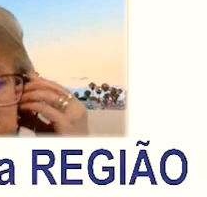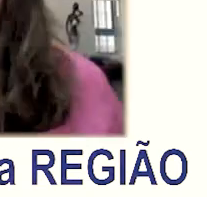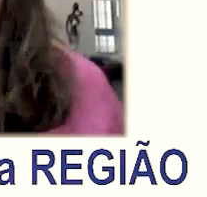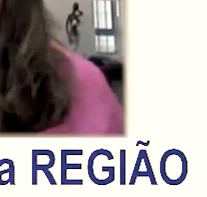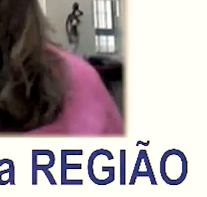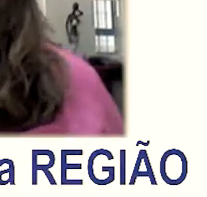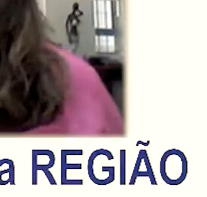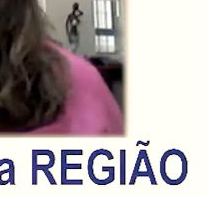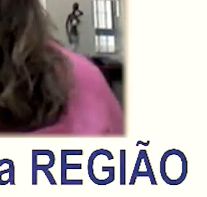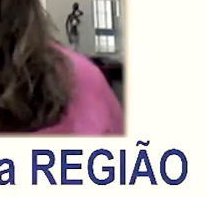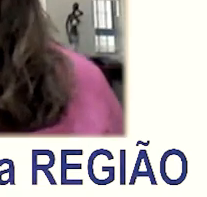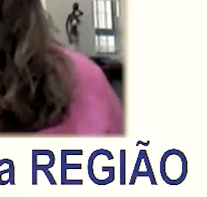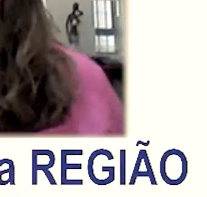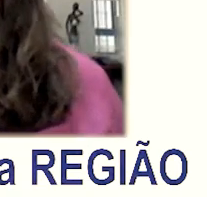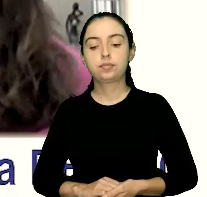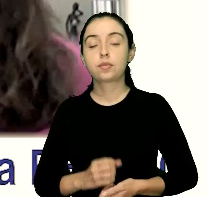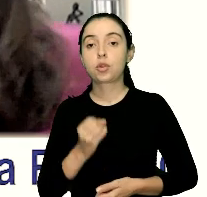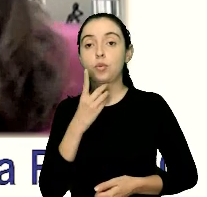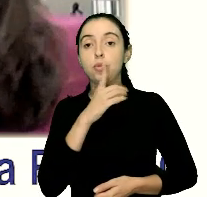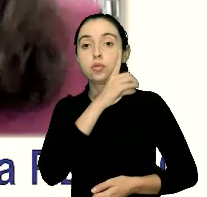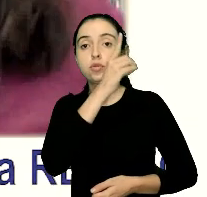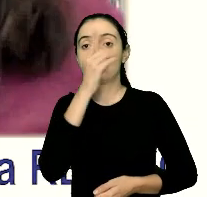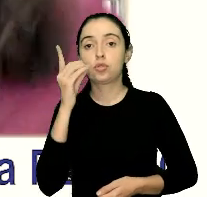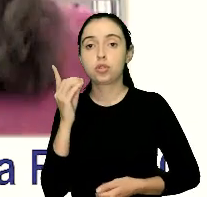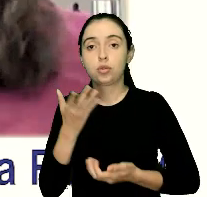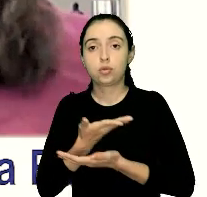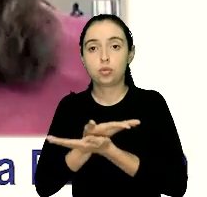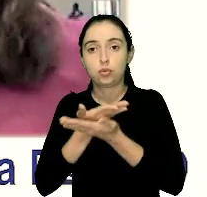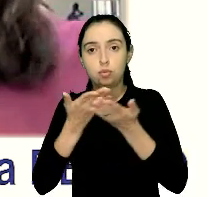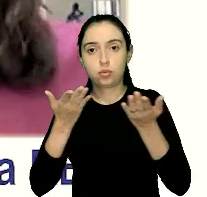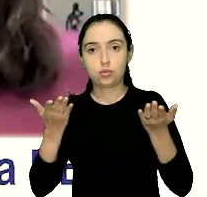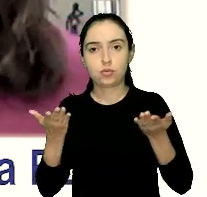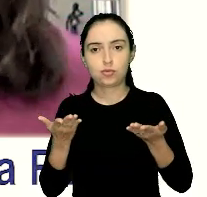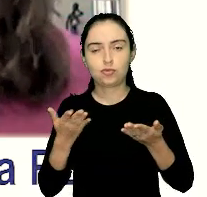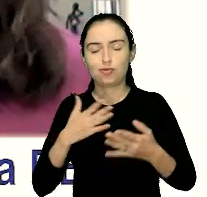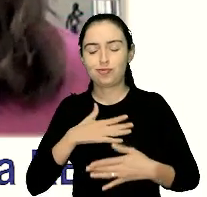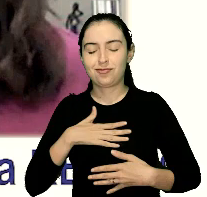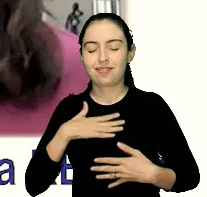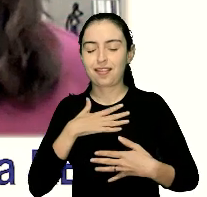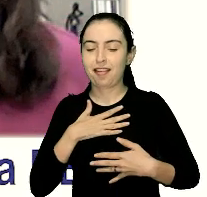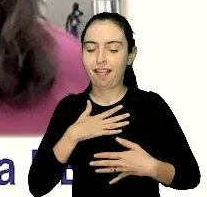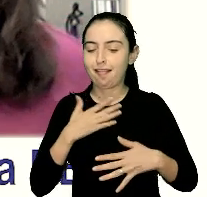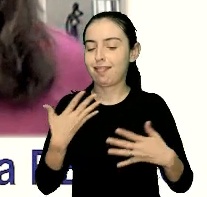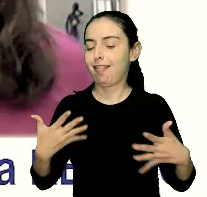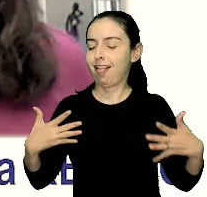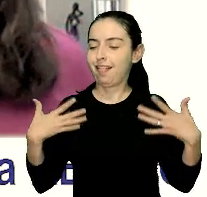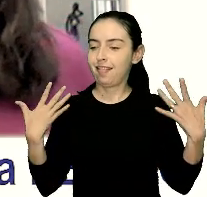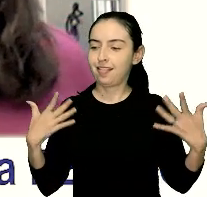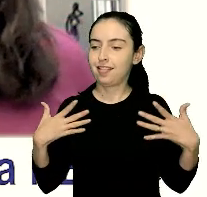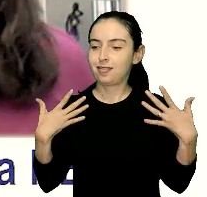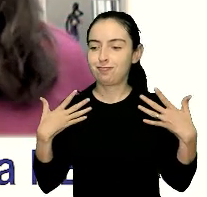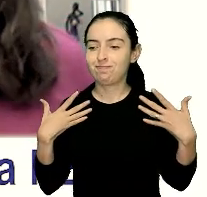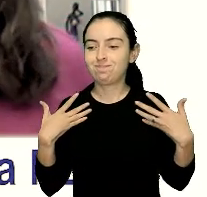Bom dia a todos. É com grande alegria e imensa satisfação que hoje